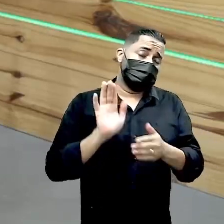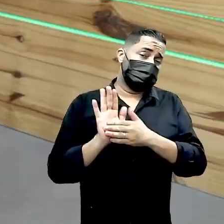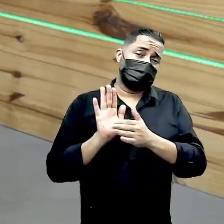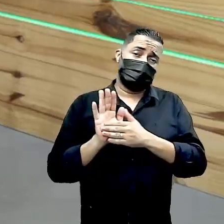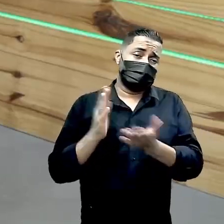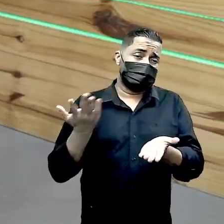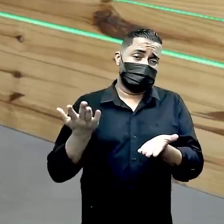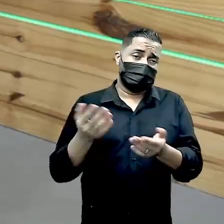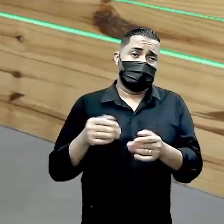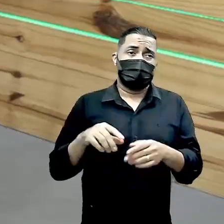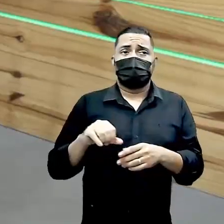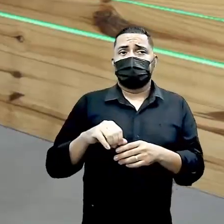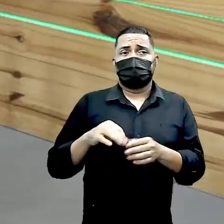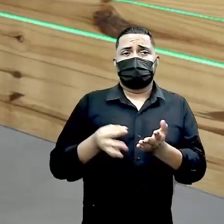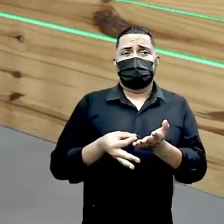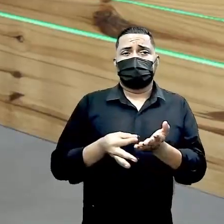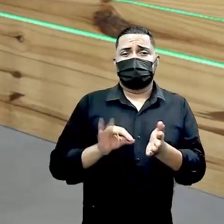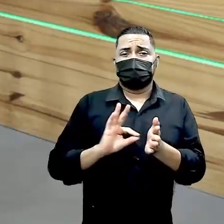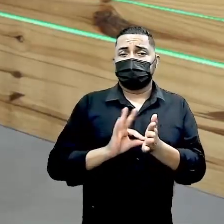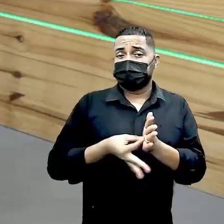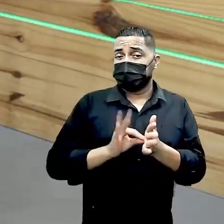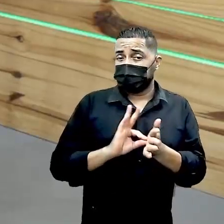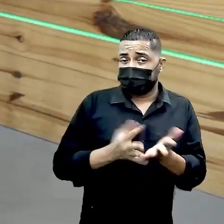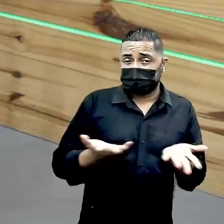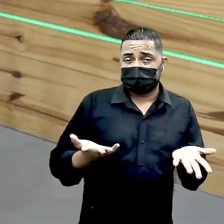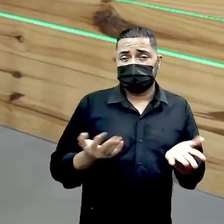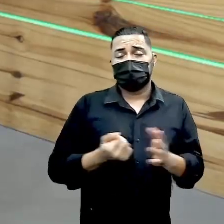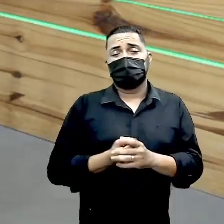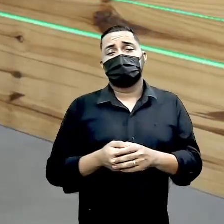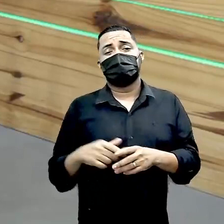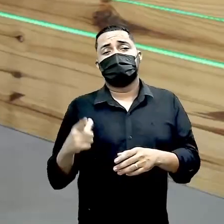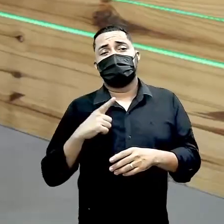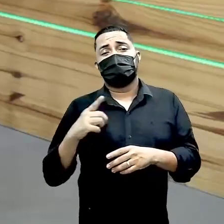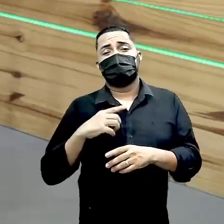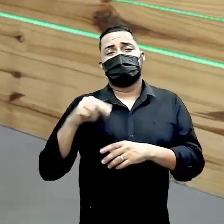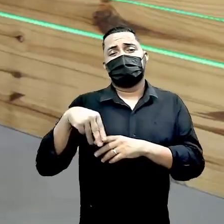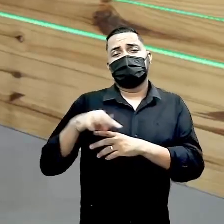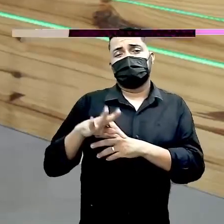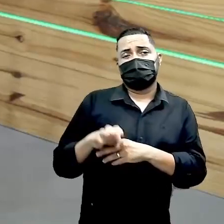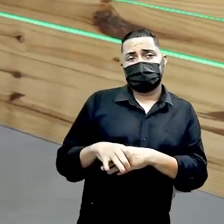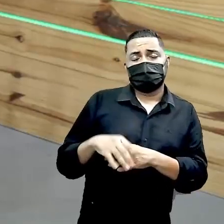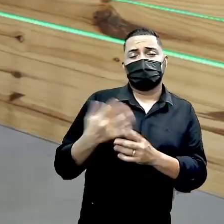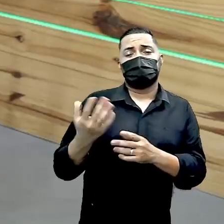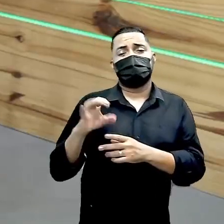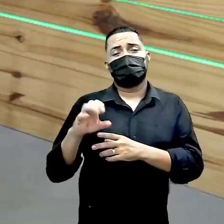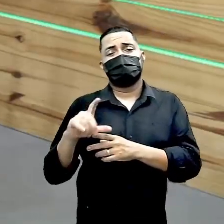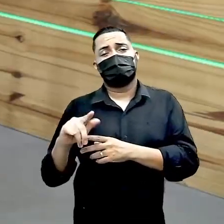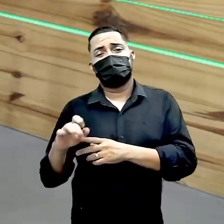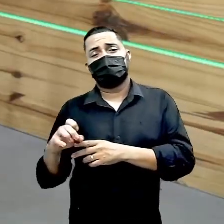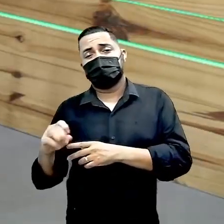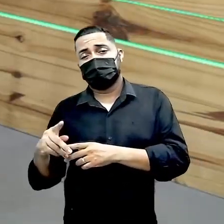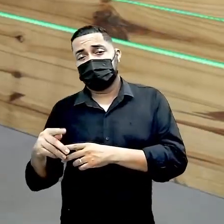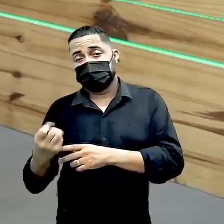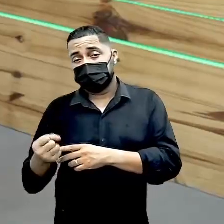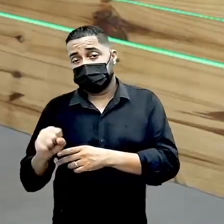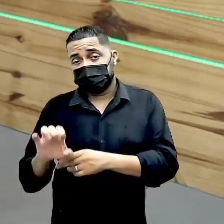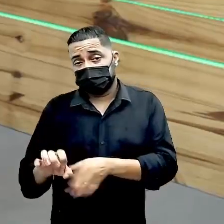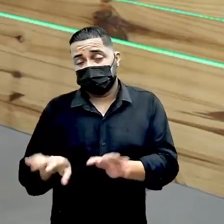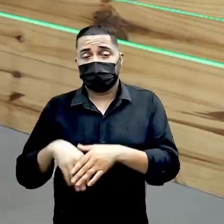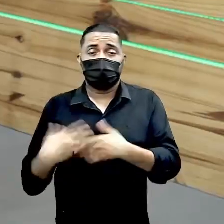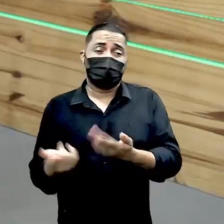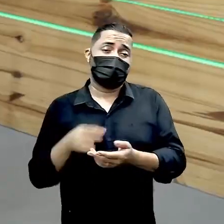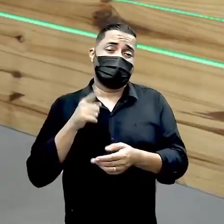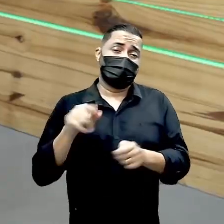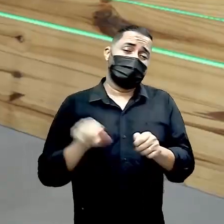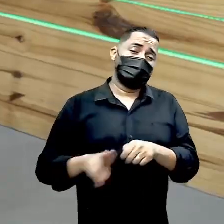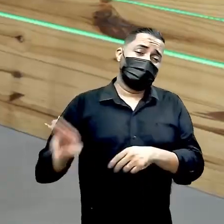Se você quiser editar em Java, eu recomendo que você use o NetBeans ou o Eclipse. Se você vai editar em C, aí você